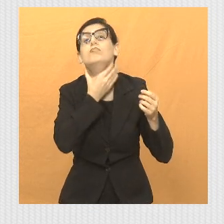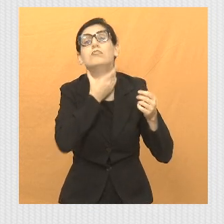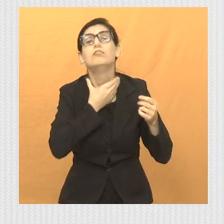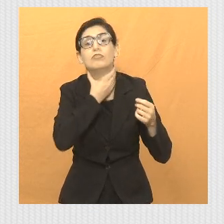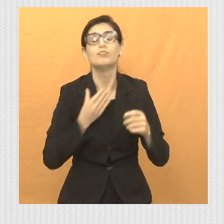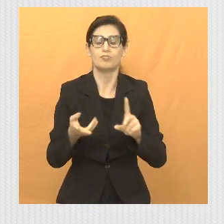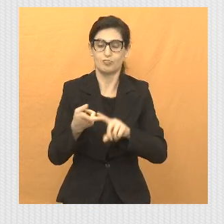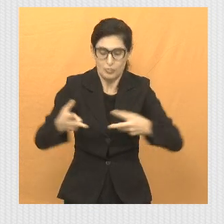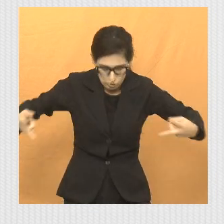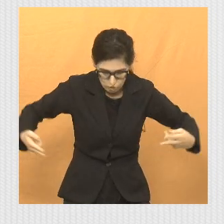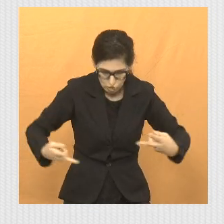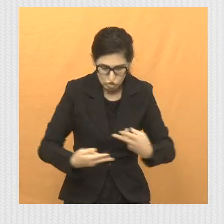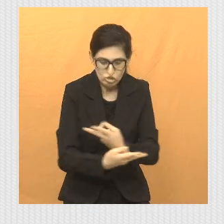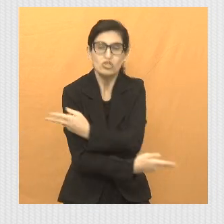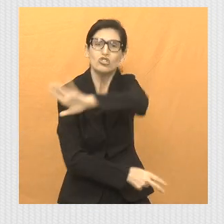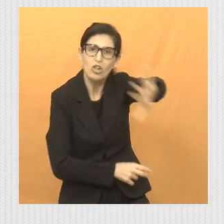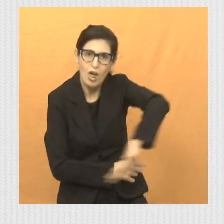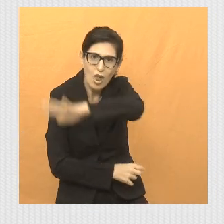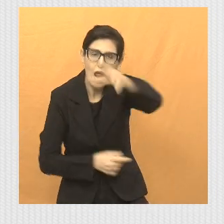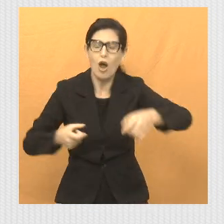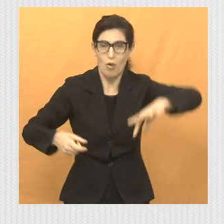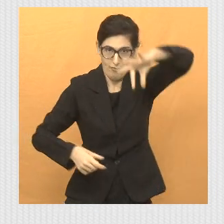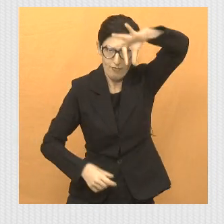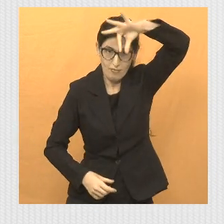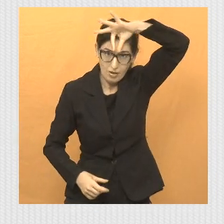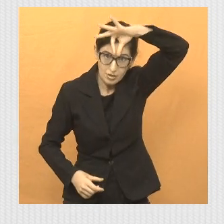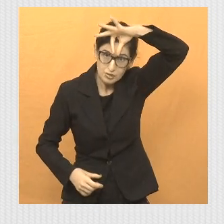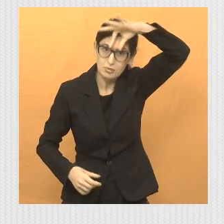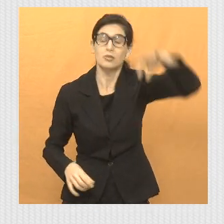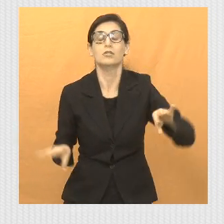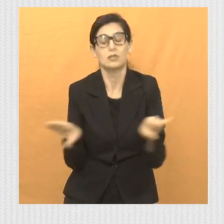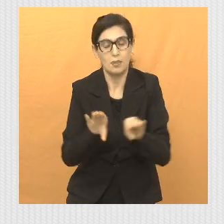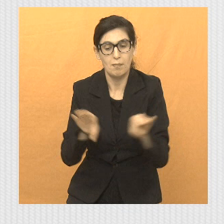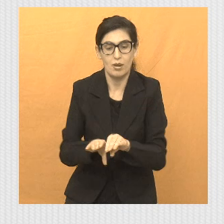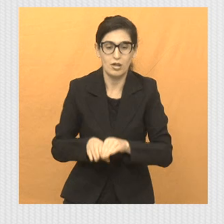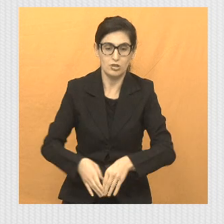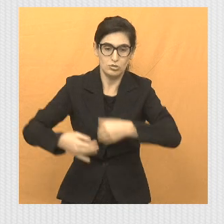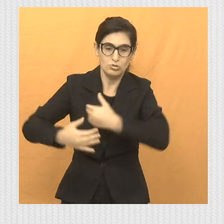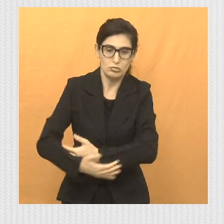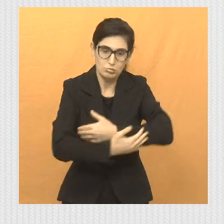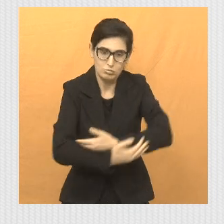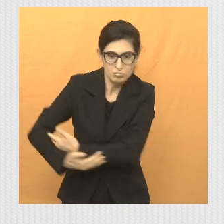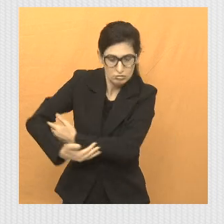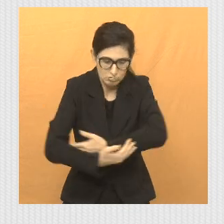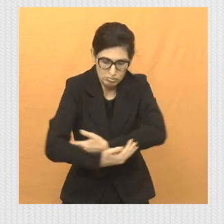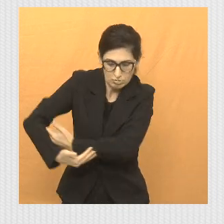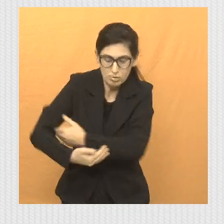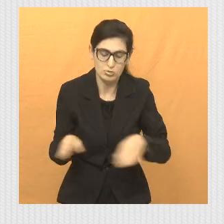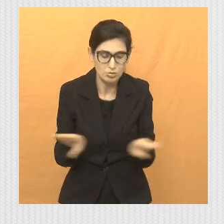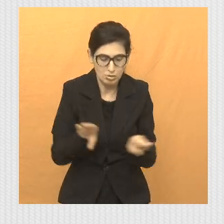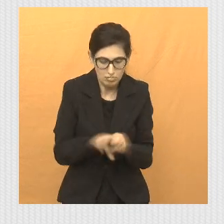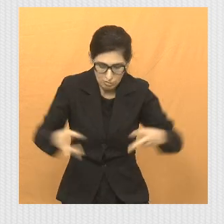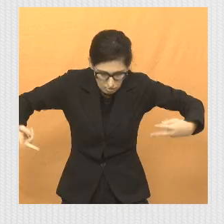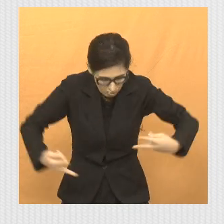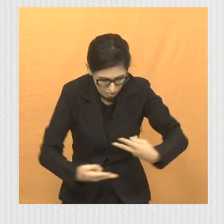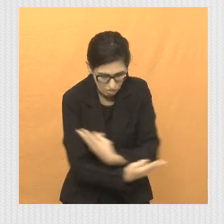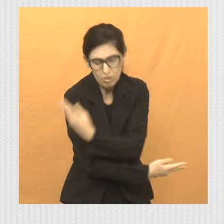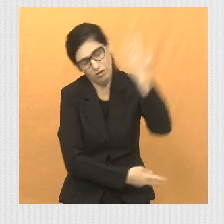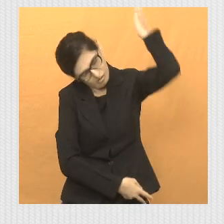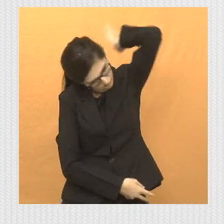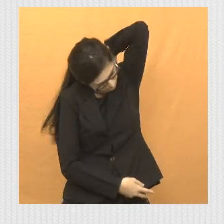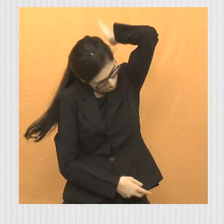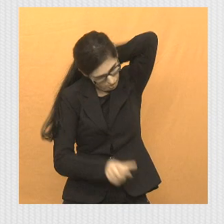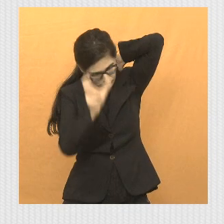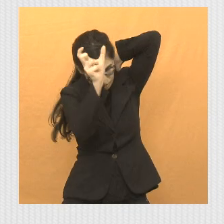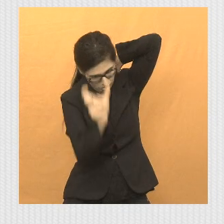coloproctologia, cirurgia geral, ginecológica, pediátrica, torácica, cirurgia vascular e neurocirurgia